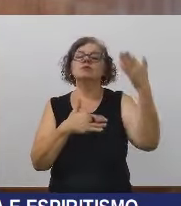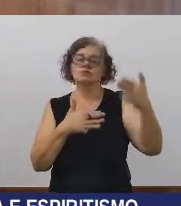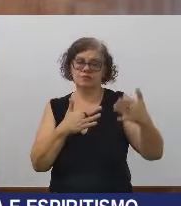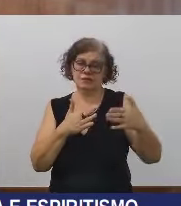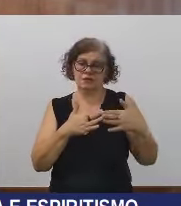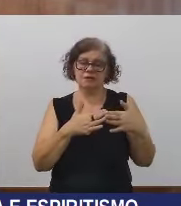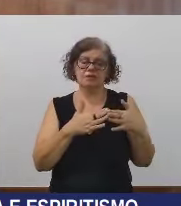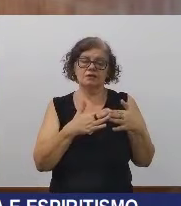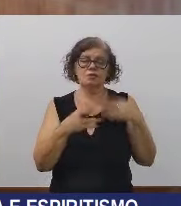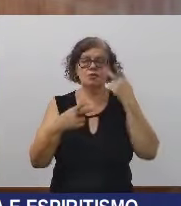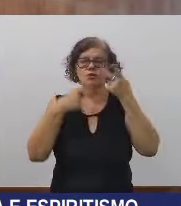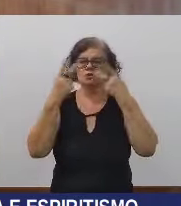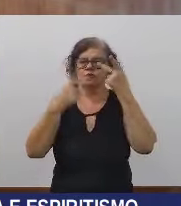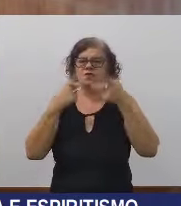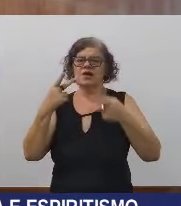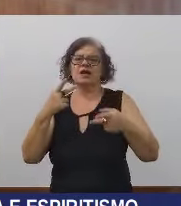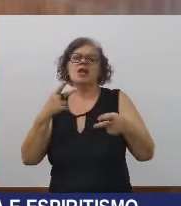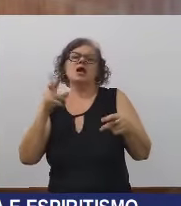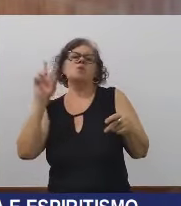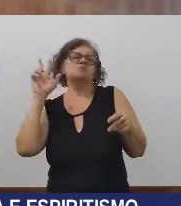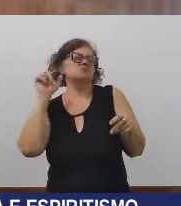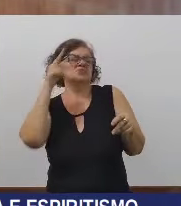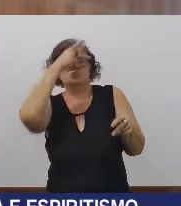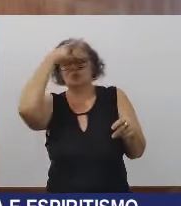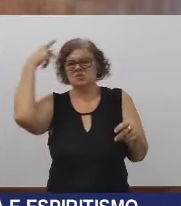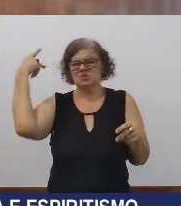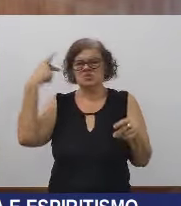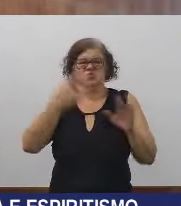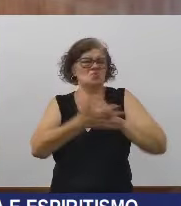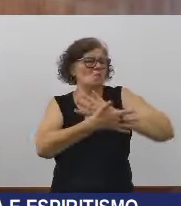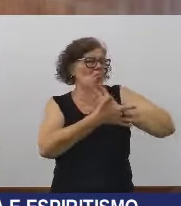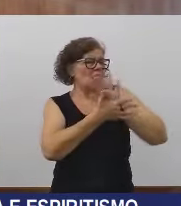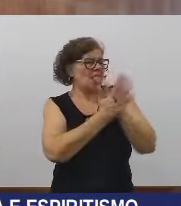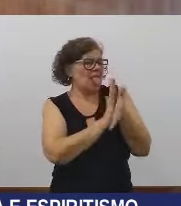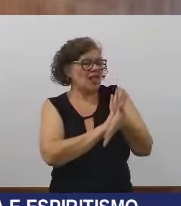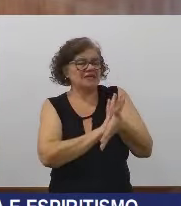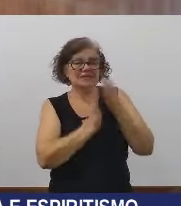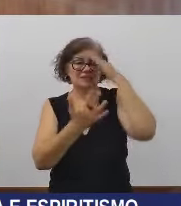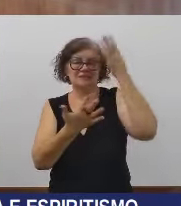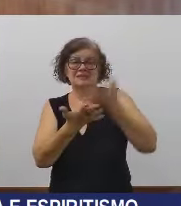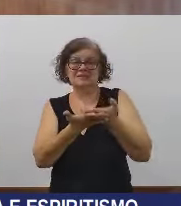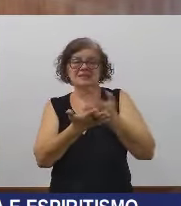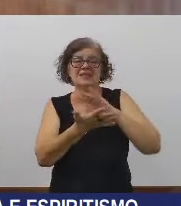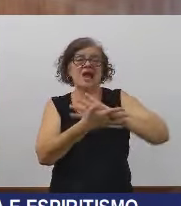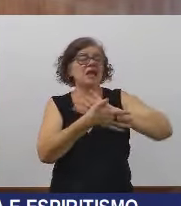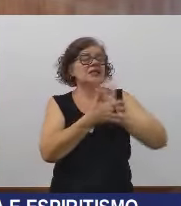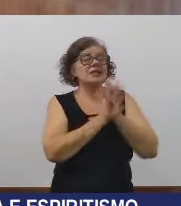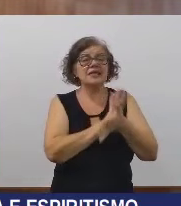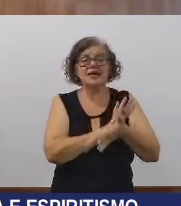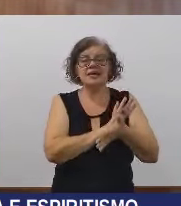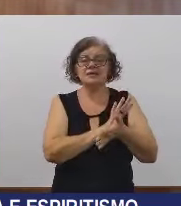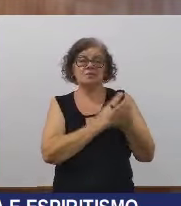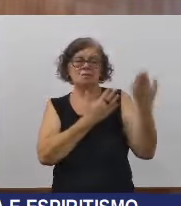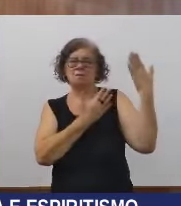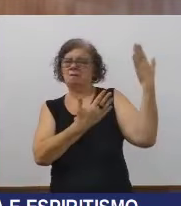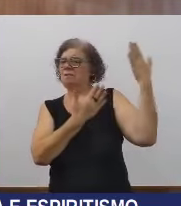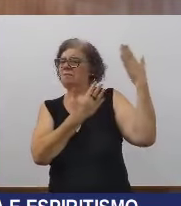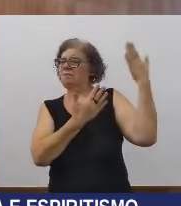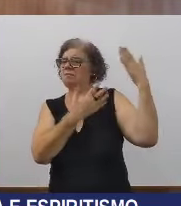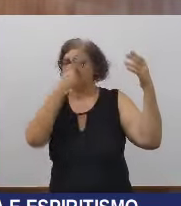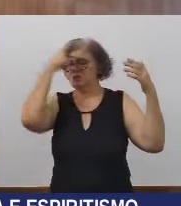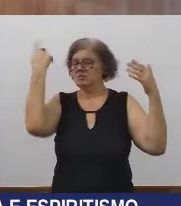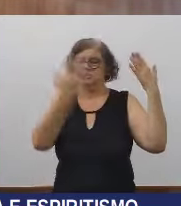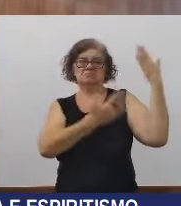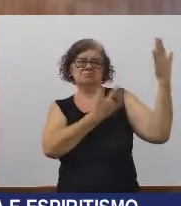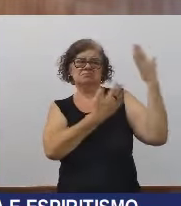Quando falamos do ateísmo, da pessoa que não acredita em nada, nós podemos falar em desconfiar.